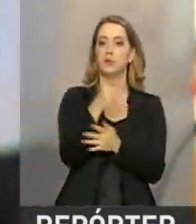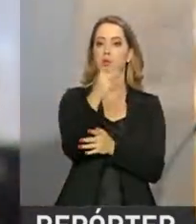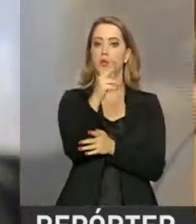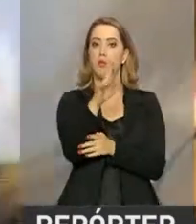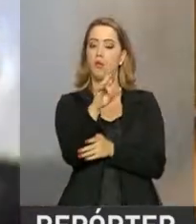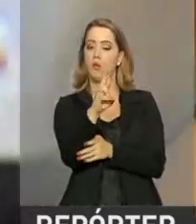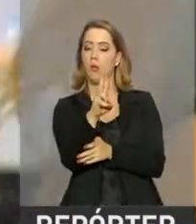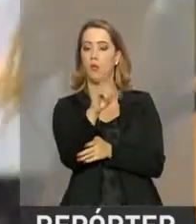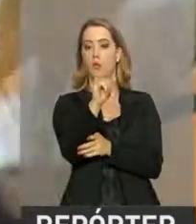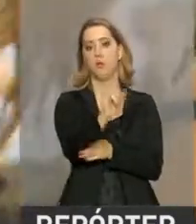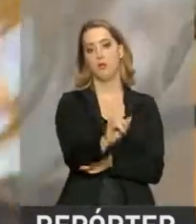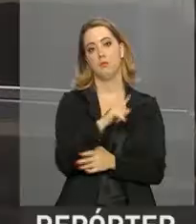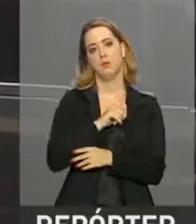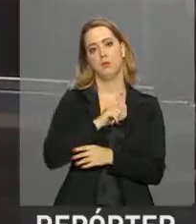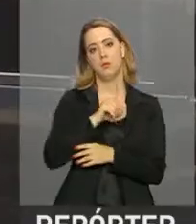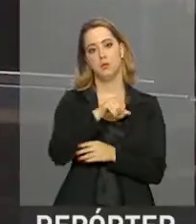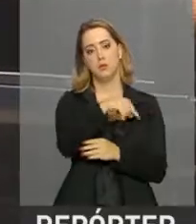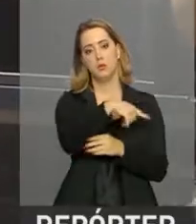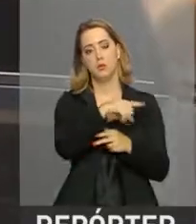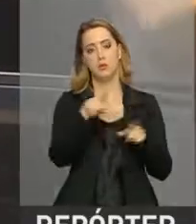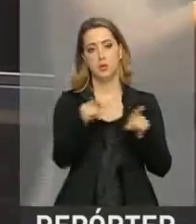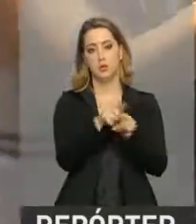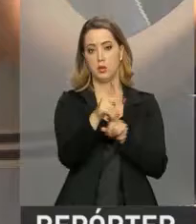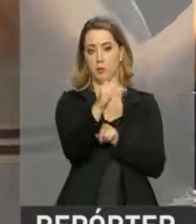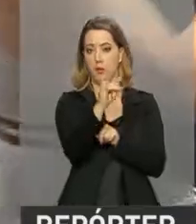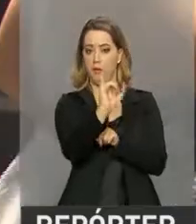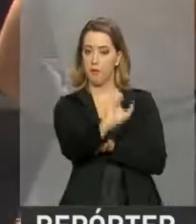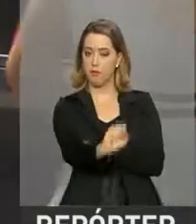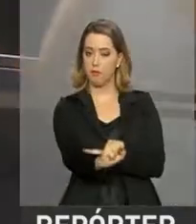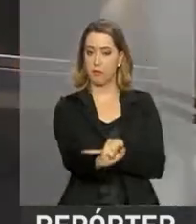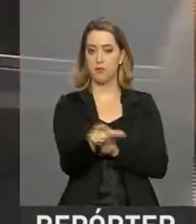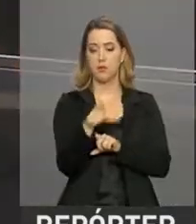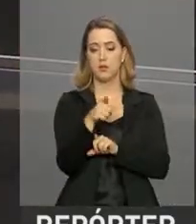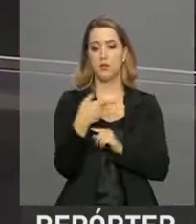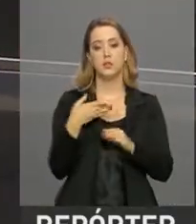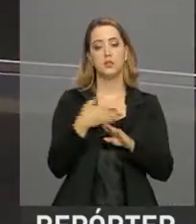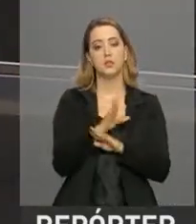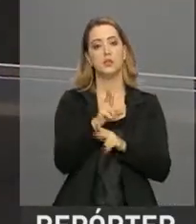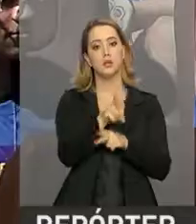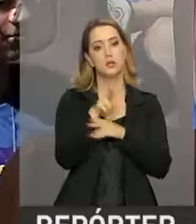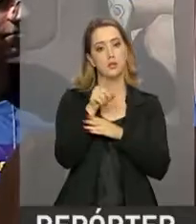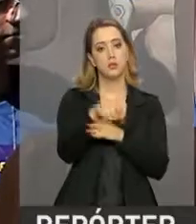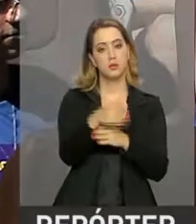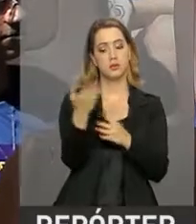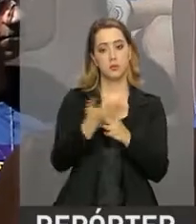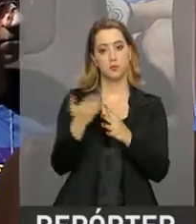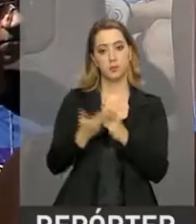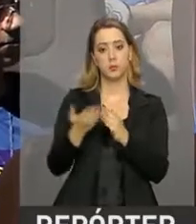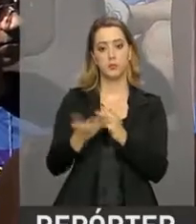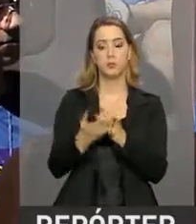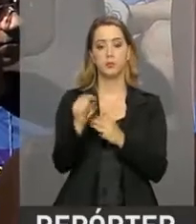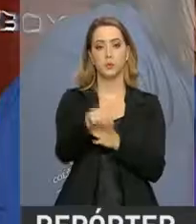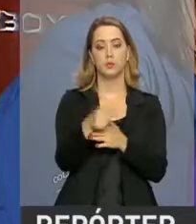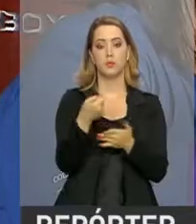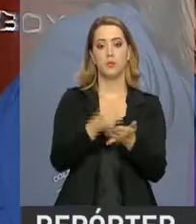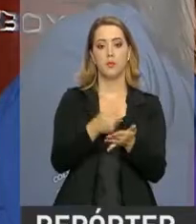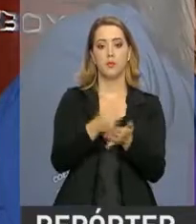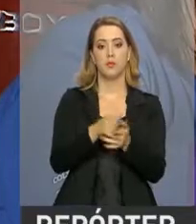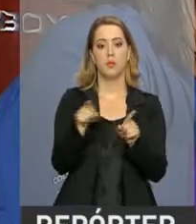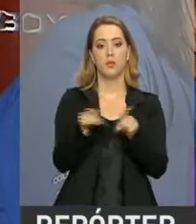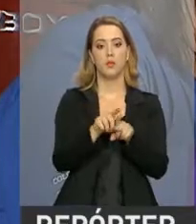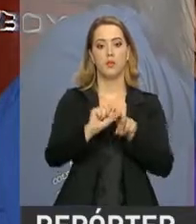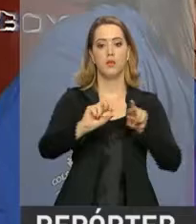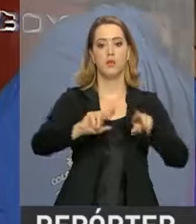programa universidade para todos e do fies o fundo de financiamento estudantil para ajudar os alunos nos